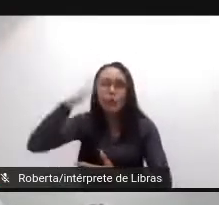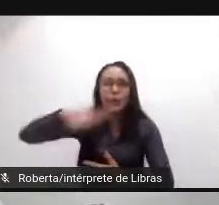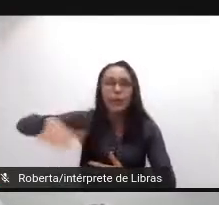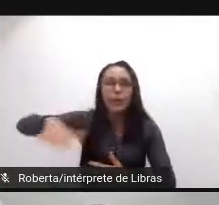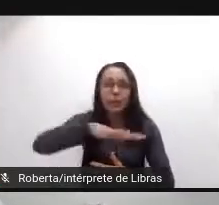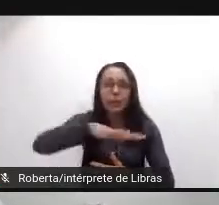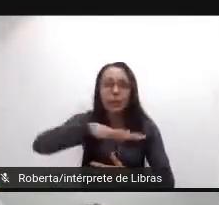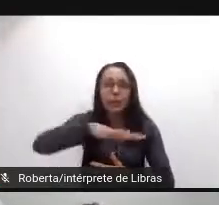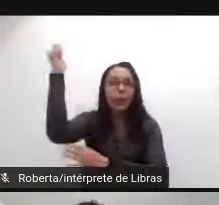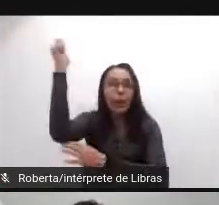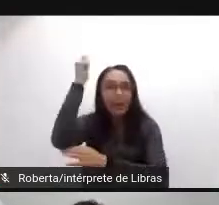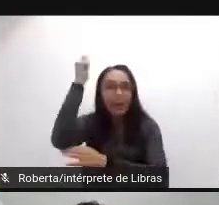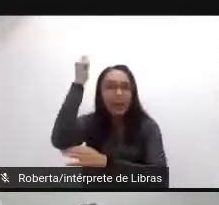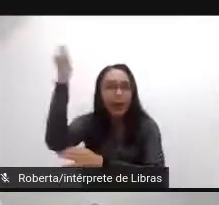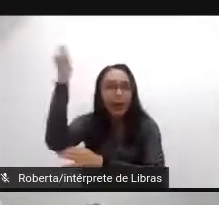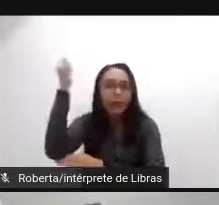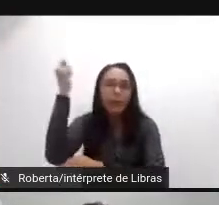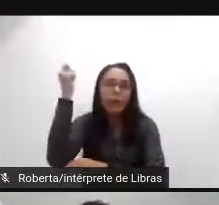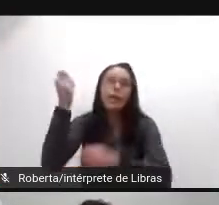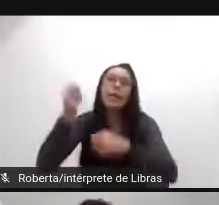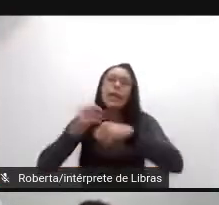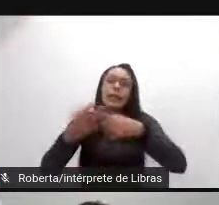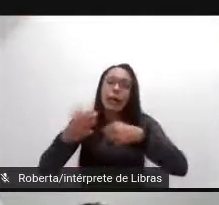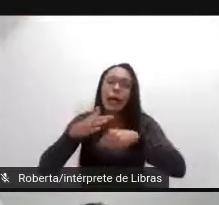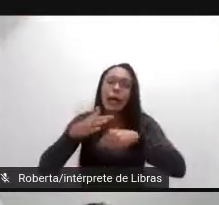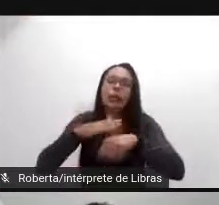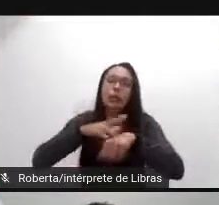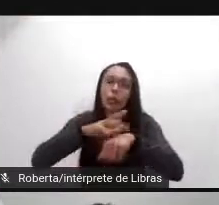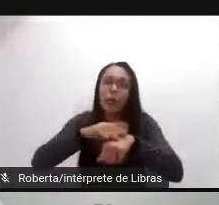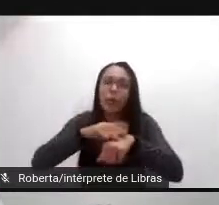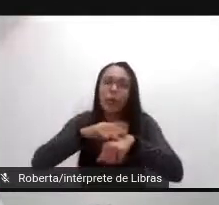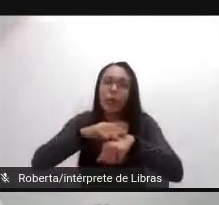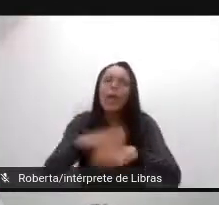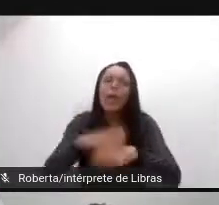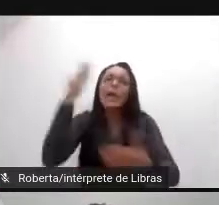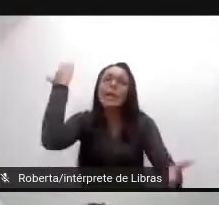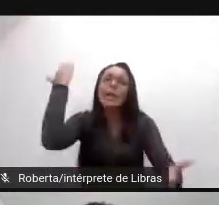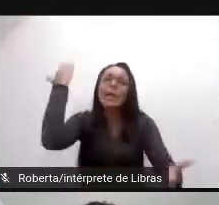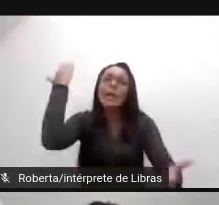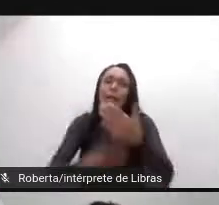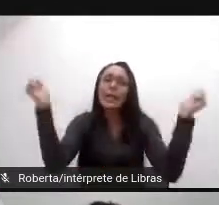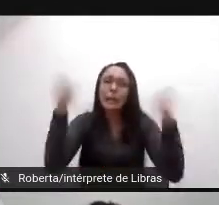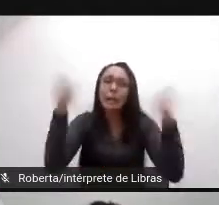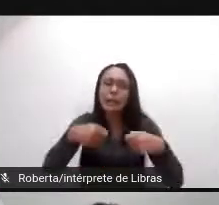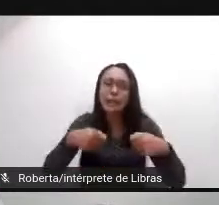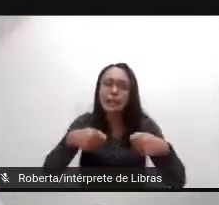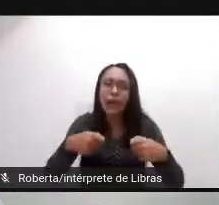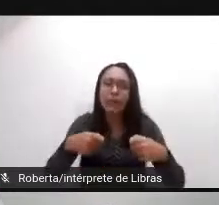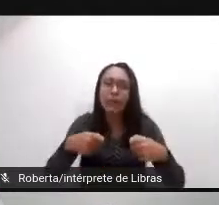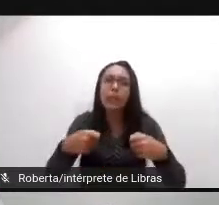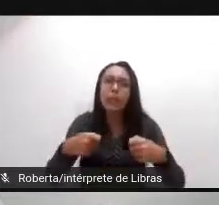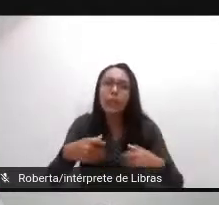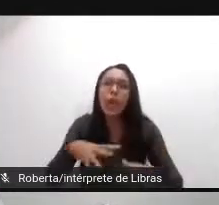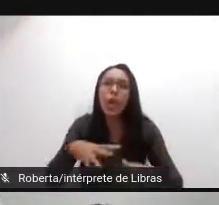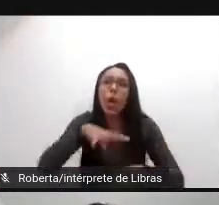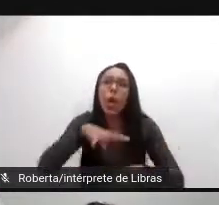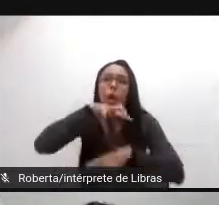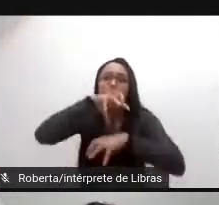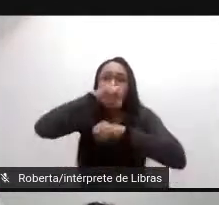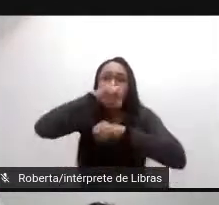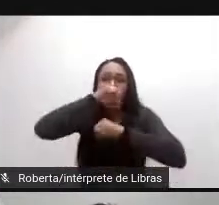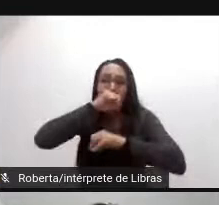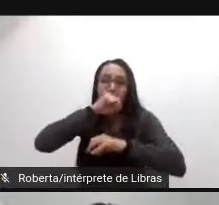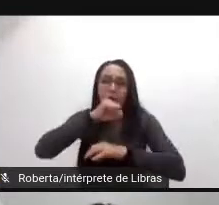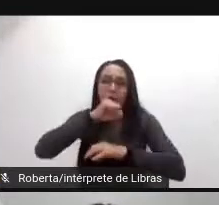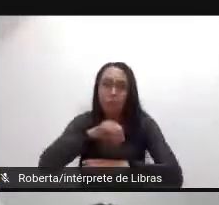doença, em que o pulmão ele perde a sua capacidade de oxigenar o nosso sangue, pode desenvolver a